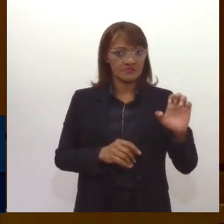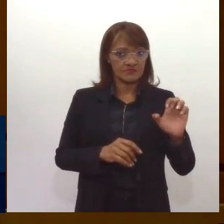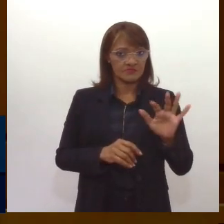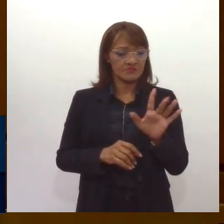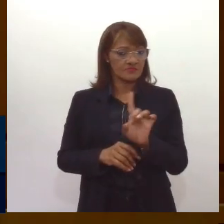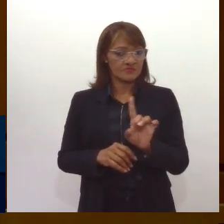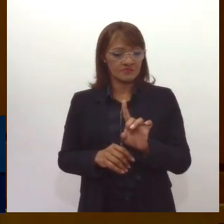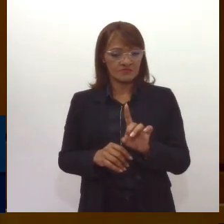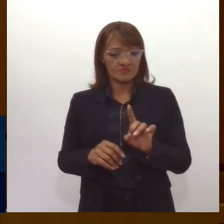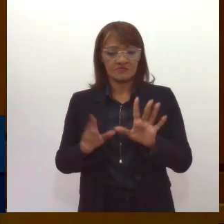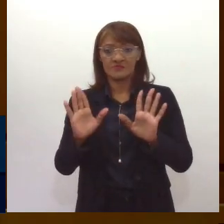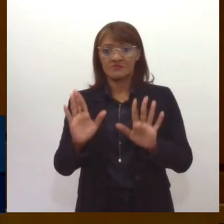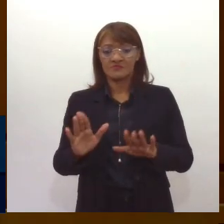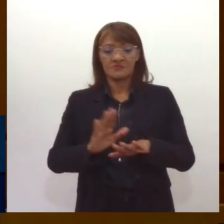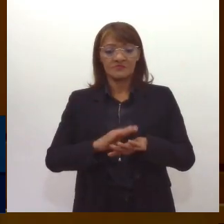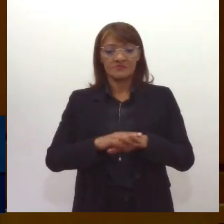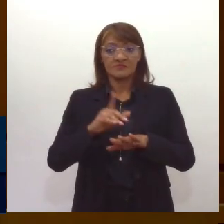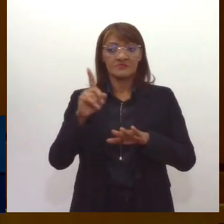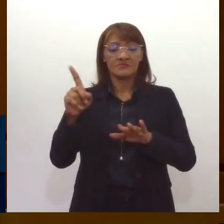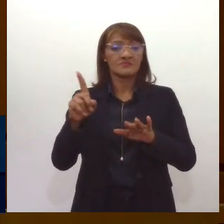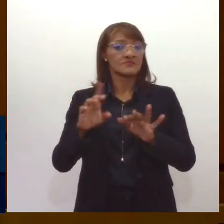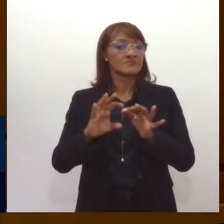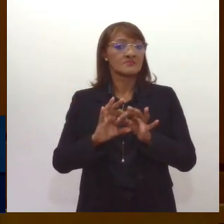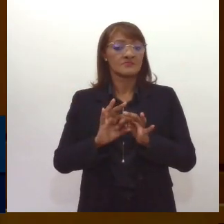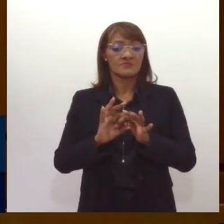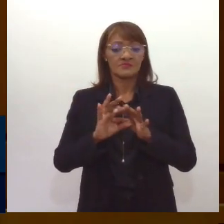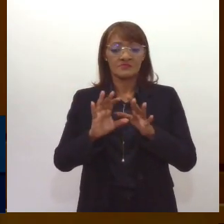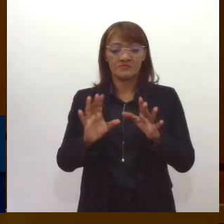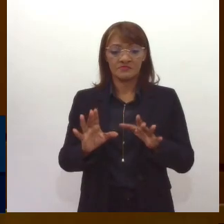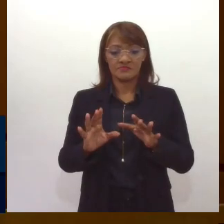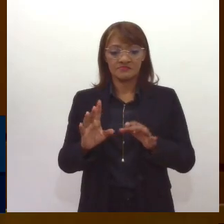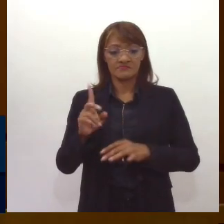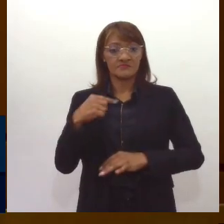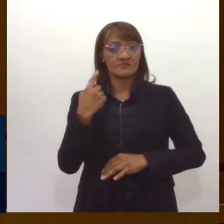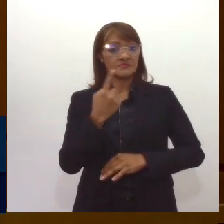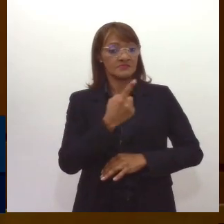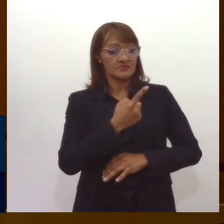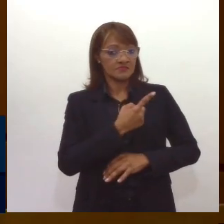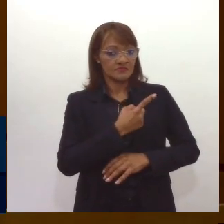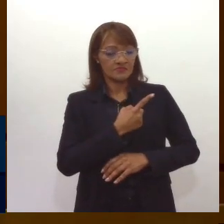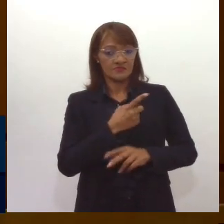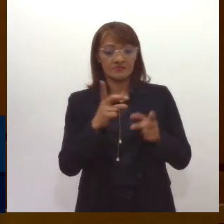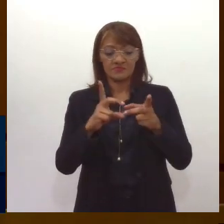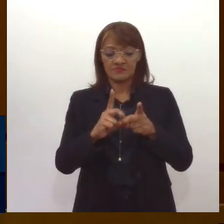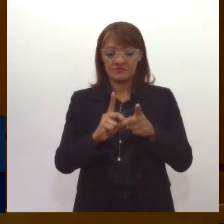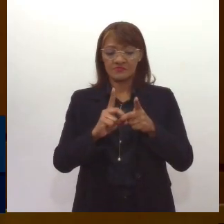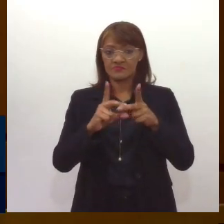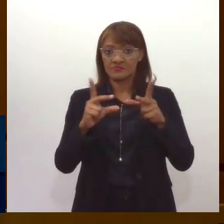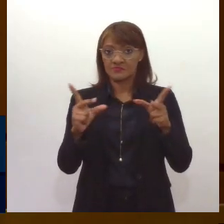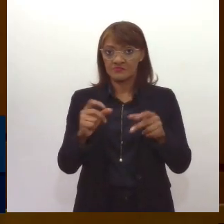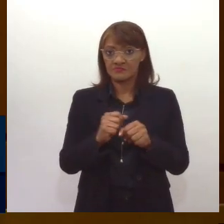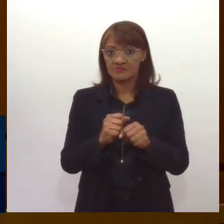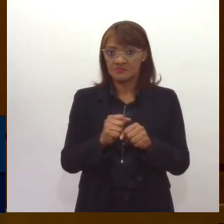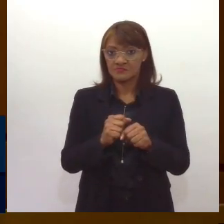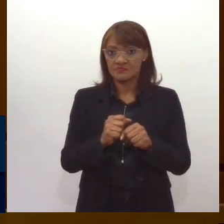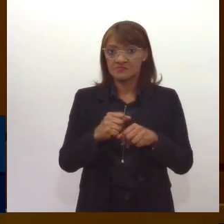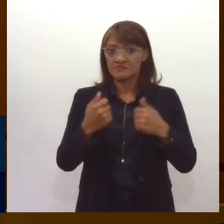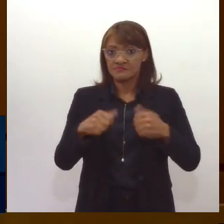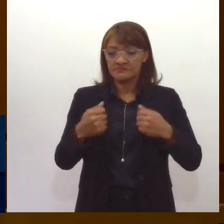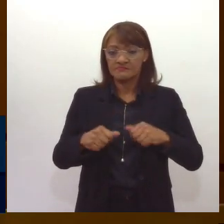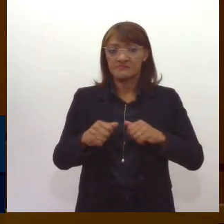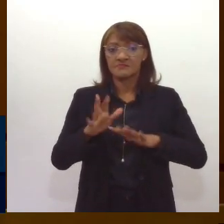está em jogo é a nossa democracia. O que está em jogo é o Estado Democrático de Direito,